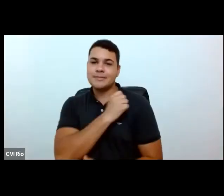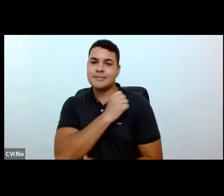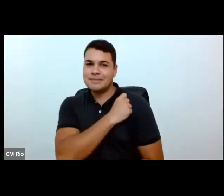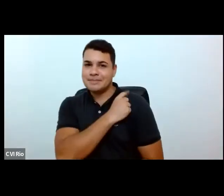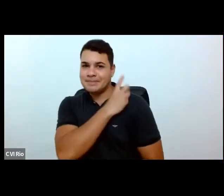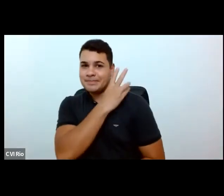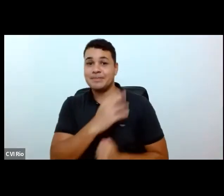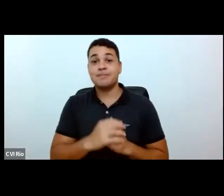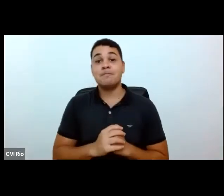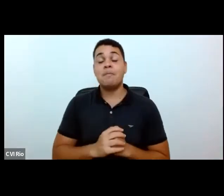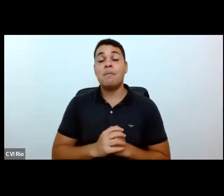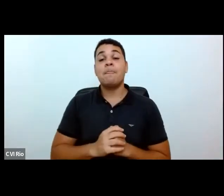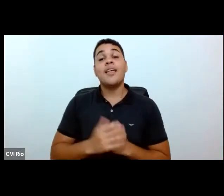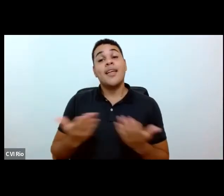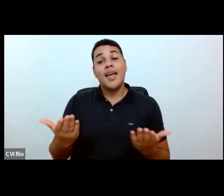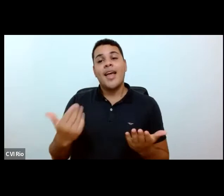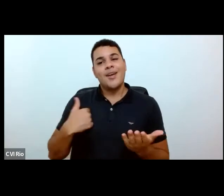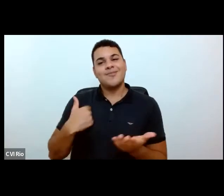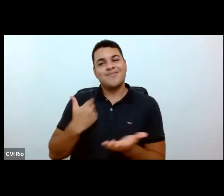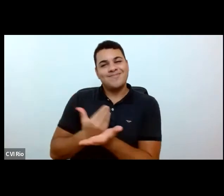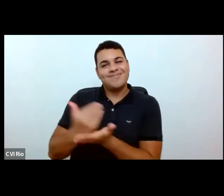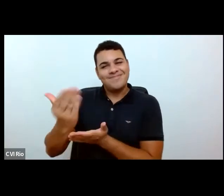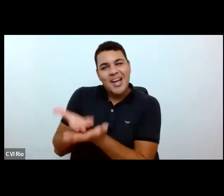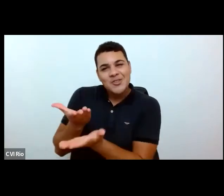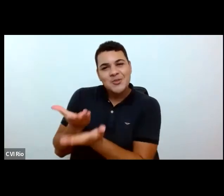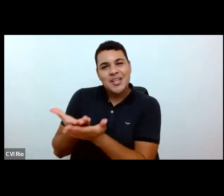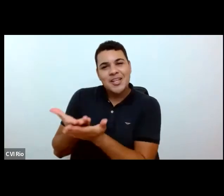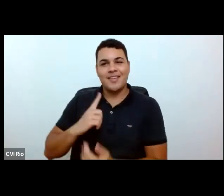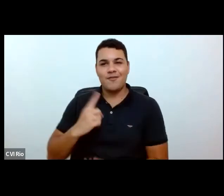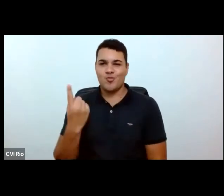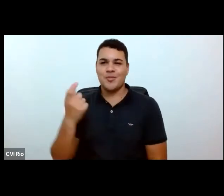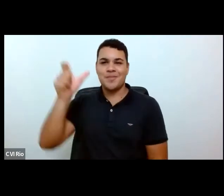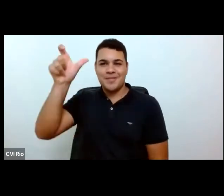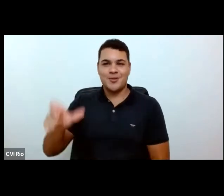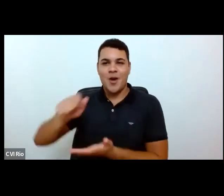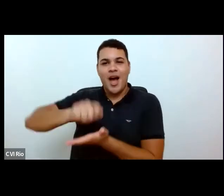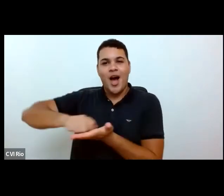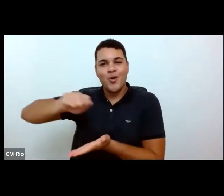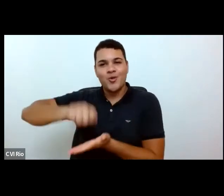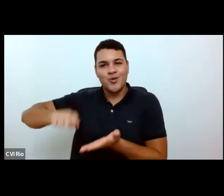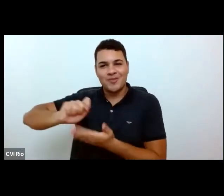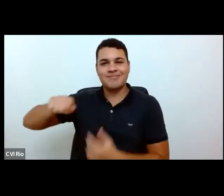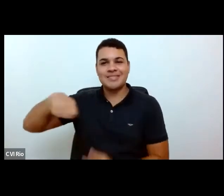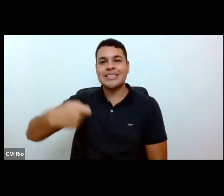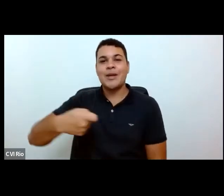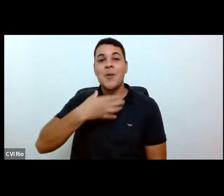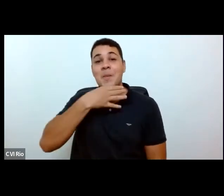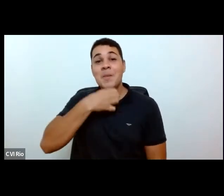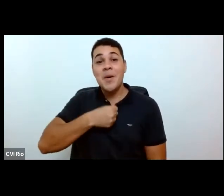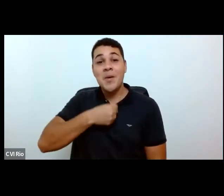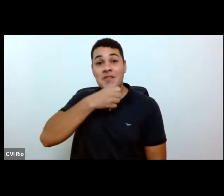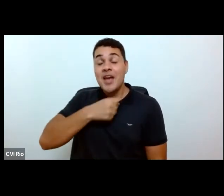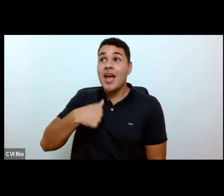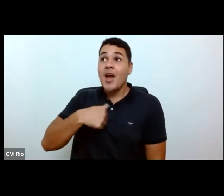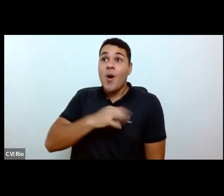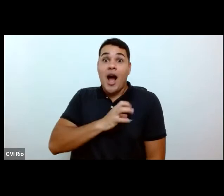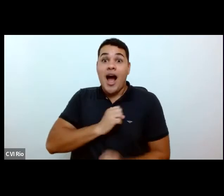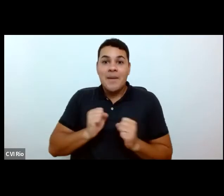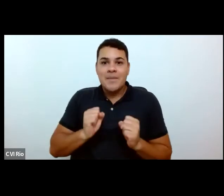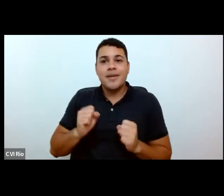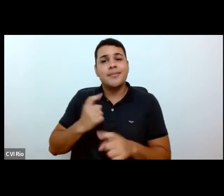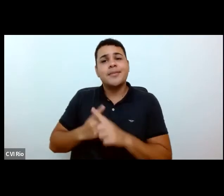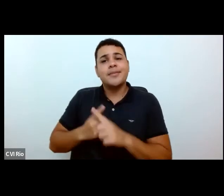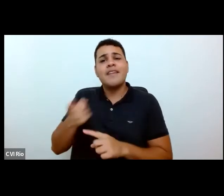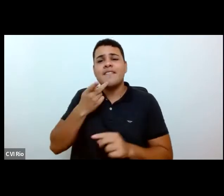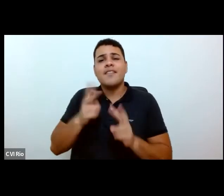Freire sempre foi uma referência muito absurda para minha vida. Me apaixono muito pelos processos que ele chama de círculo de cultura,